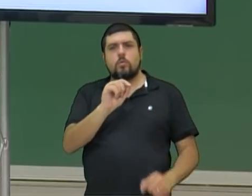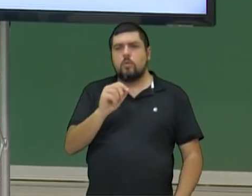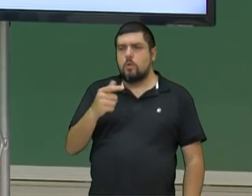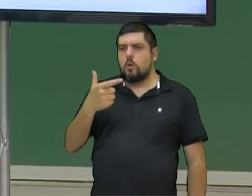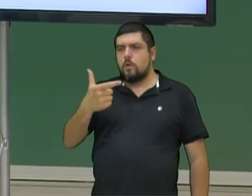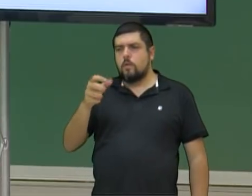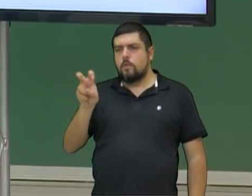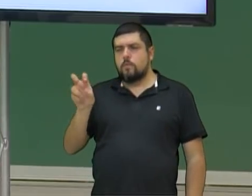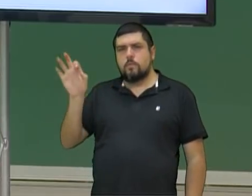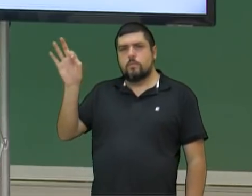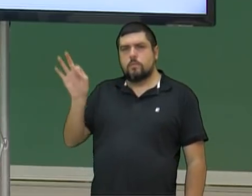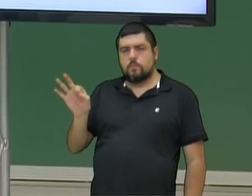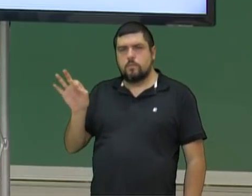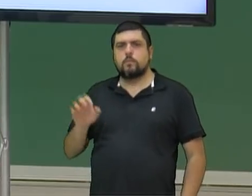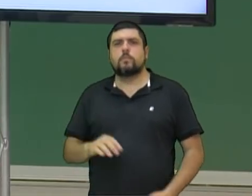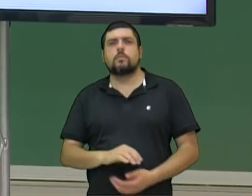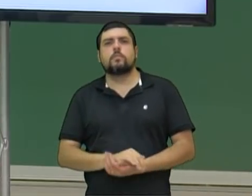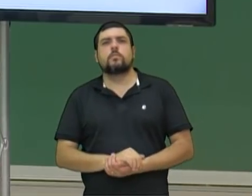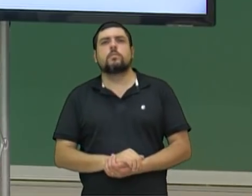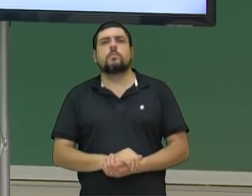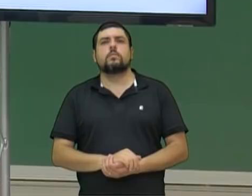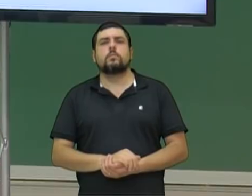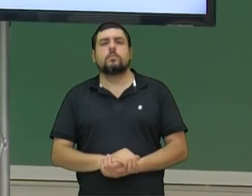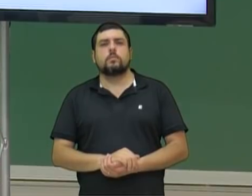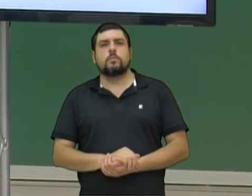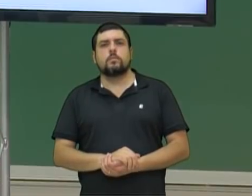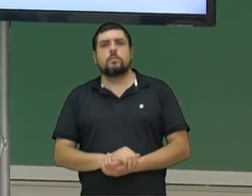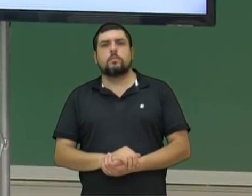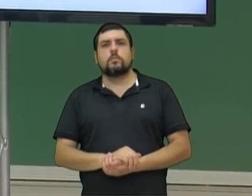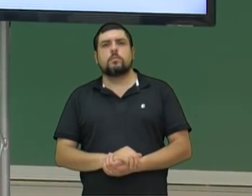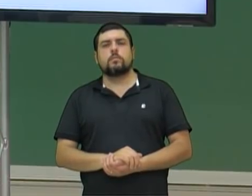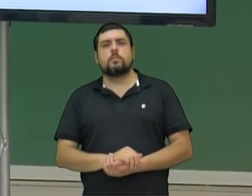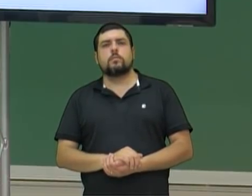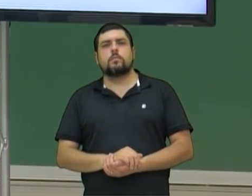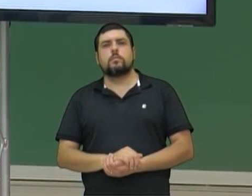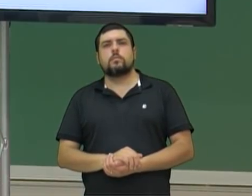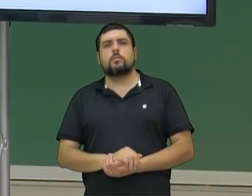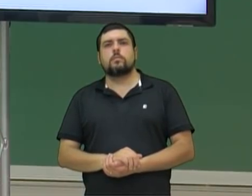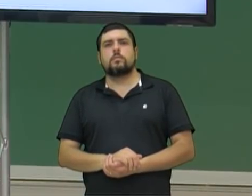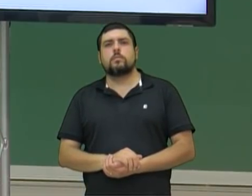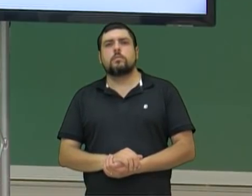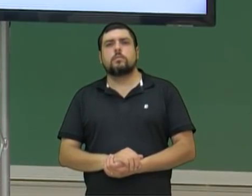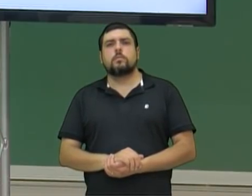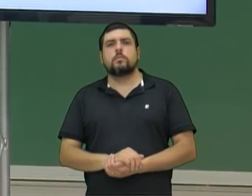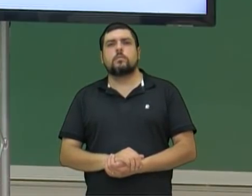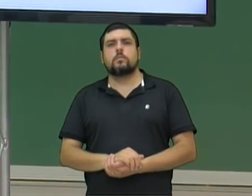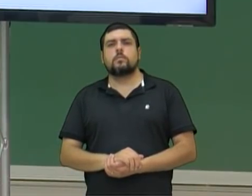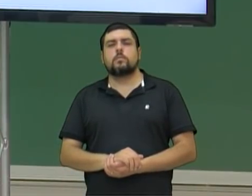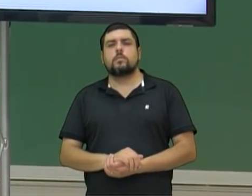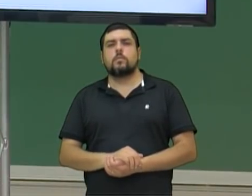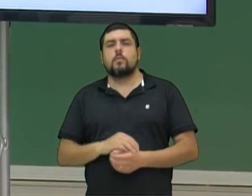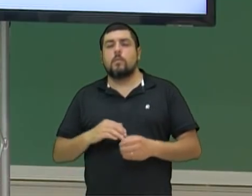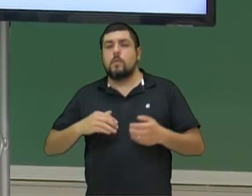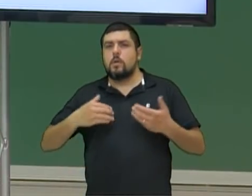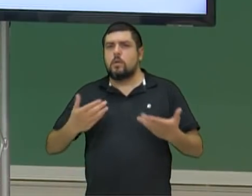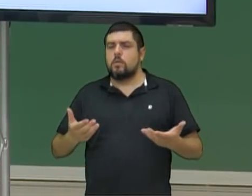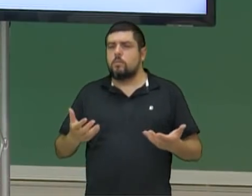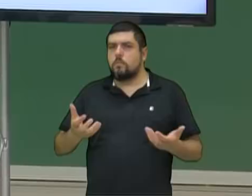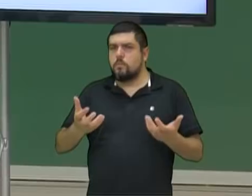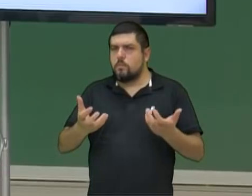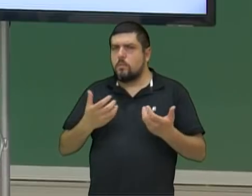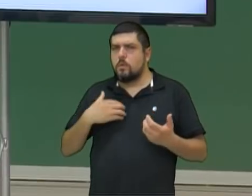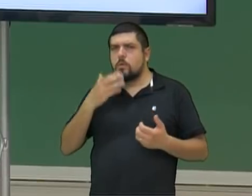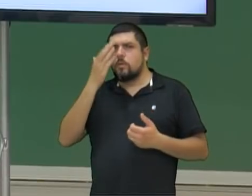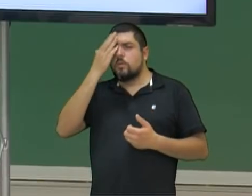As pessoas que estudam à noite. Está lá no gráfico, tá? Continuando aqui, o que eu quero descobrir? Eu quero